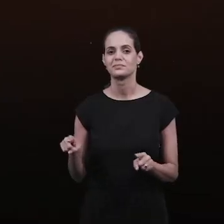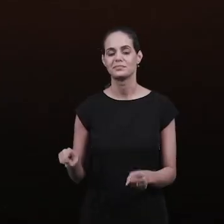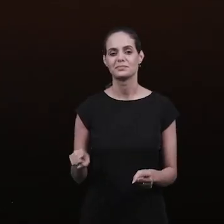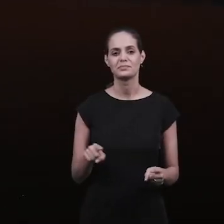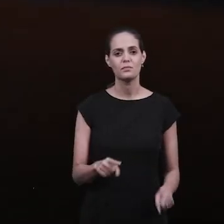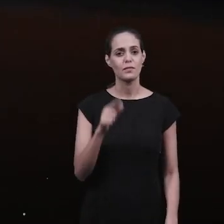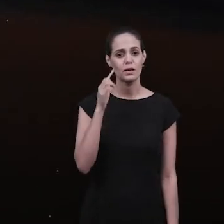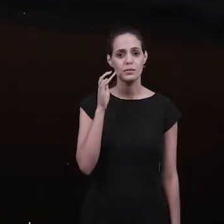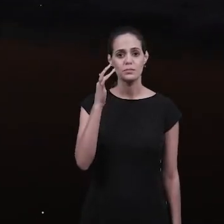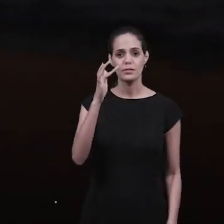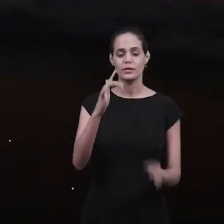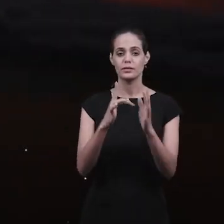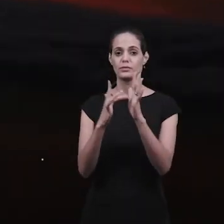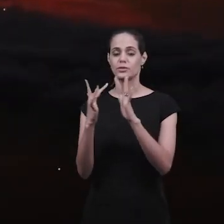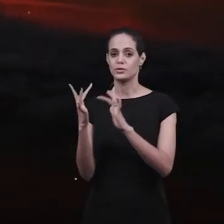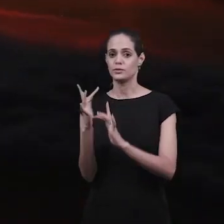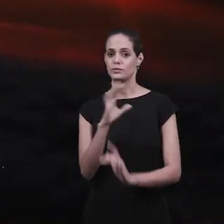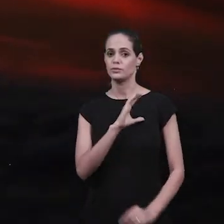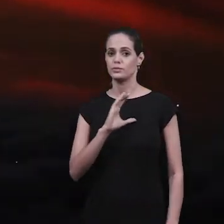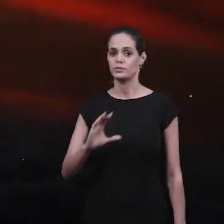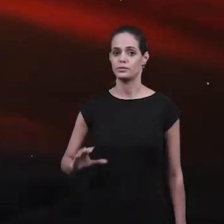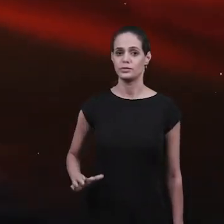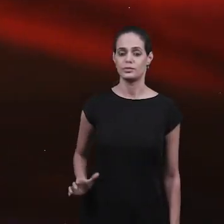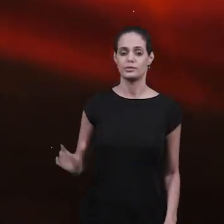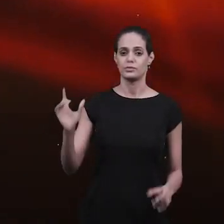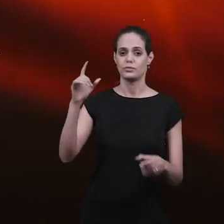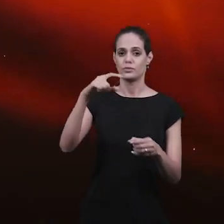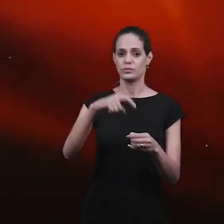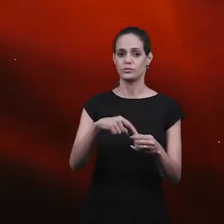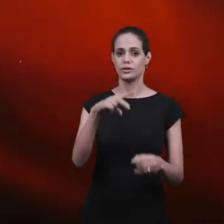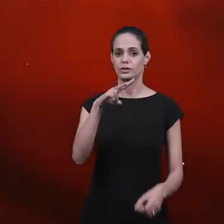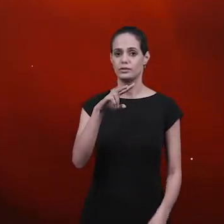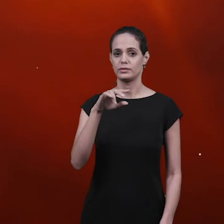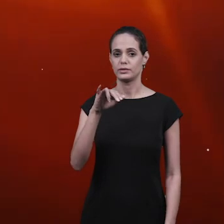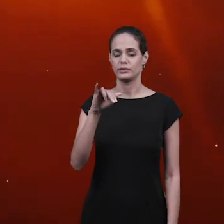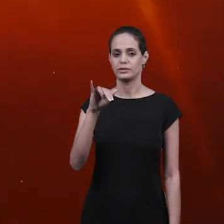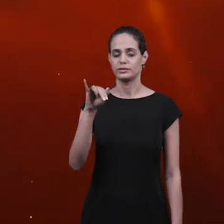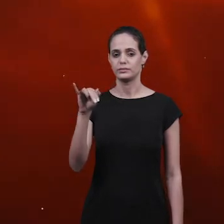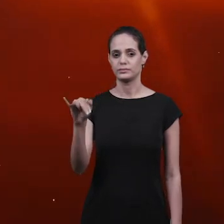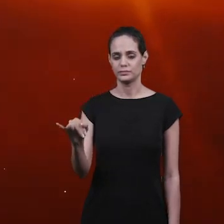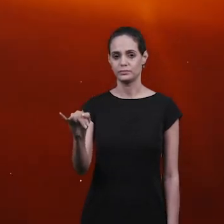pecador. Breve Cristo voltará.